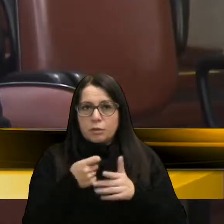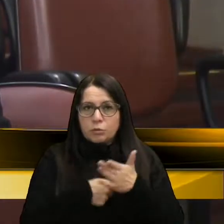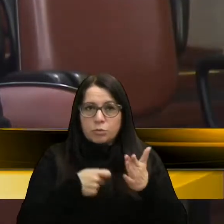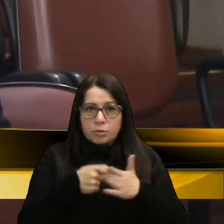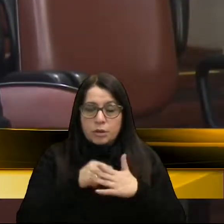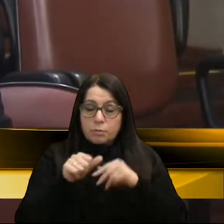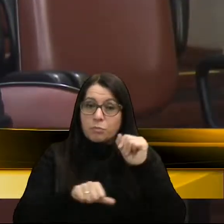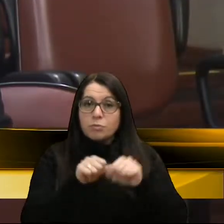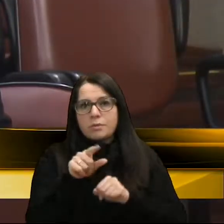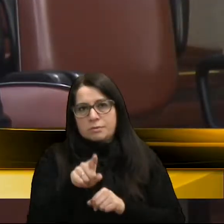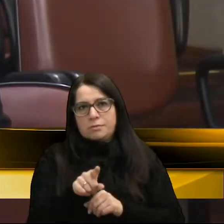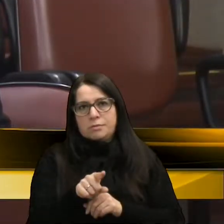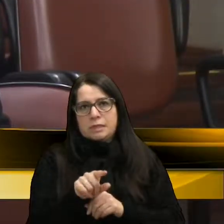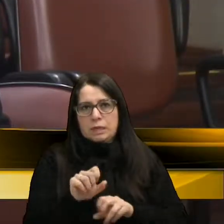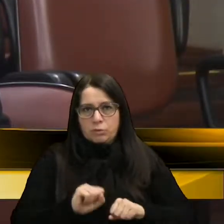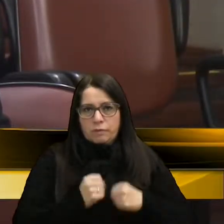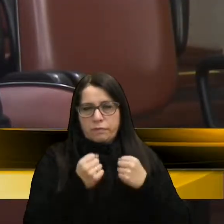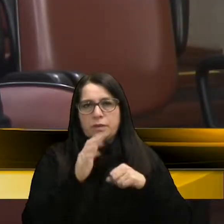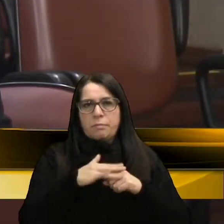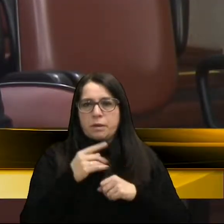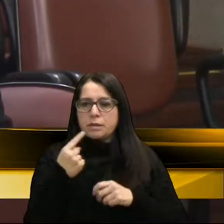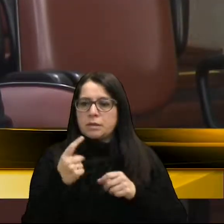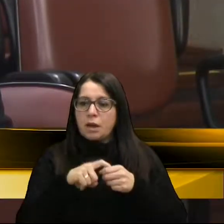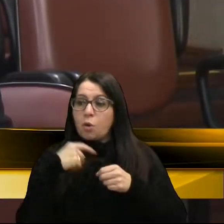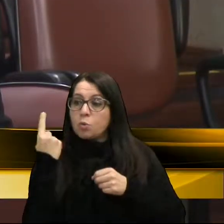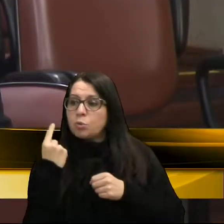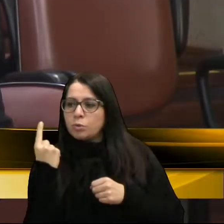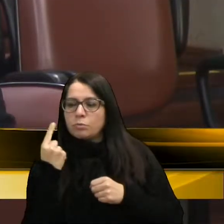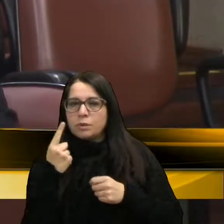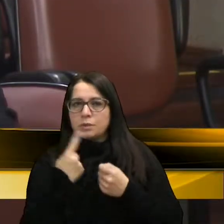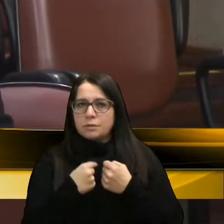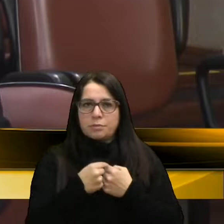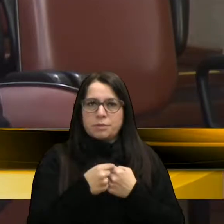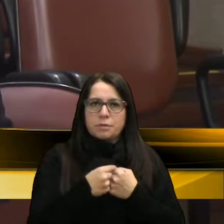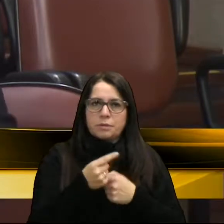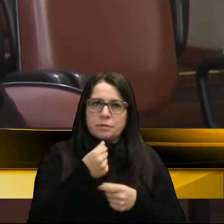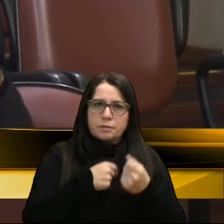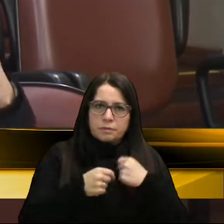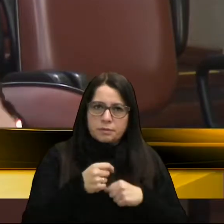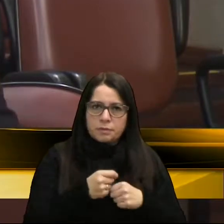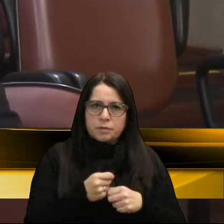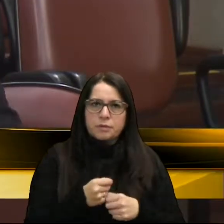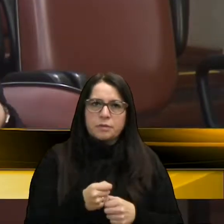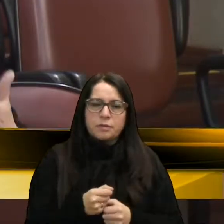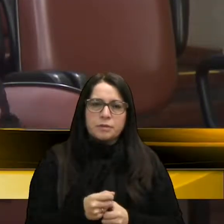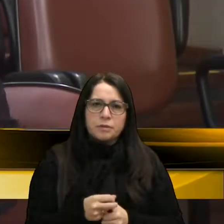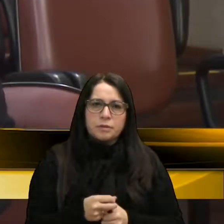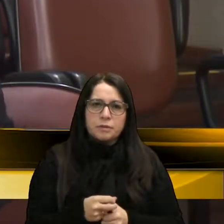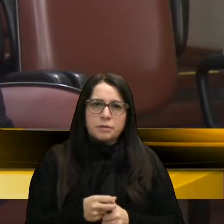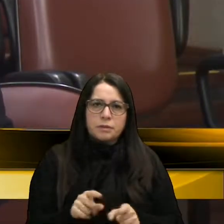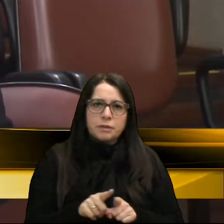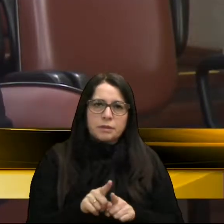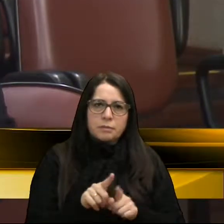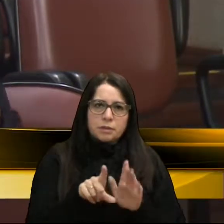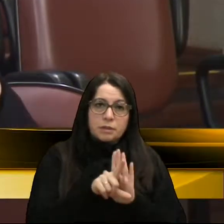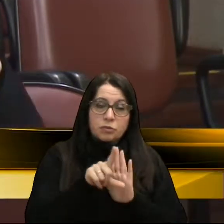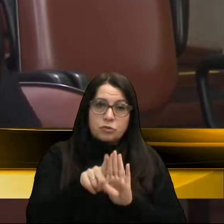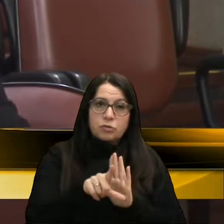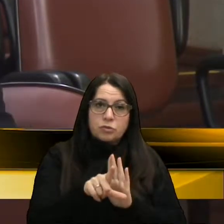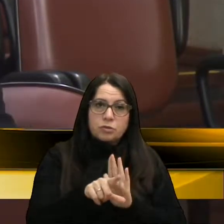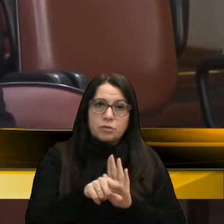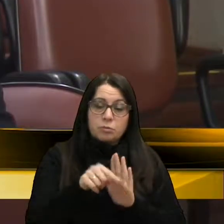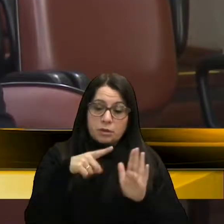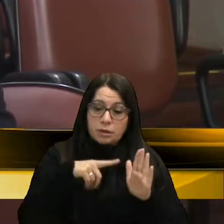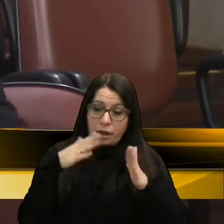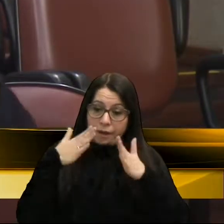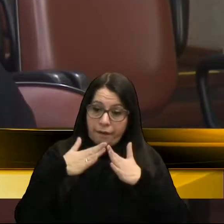para mudar isso. Eu defendo maior autonomia nos municípios, financeira, e também legislativa, porque a gente mora